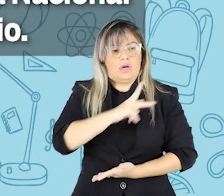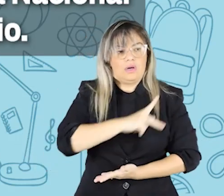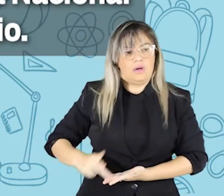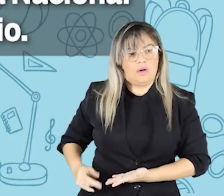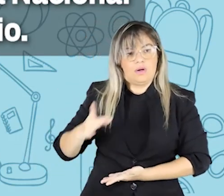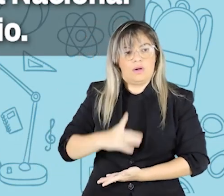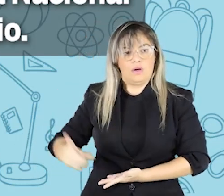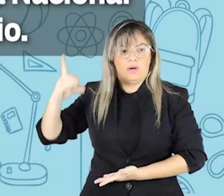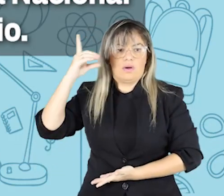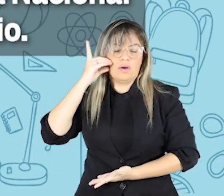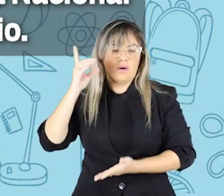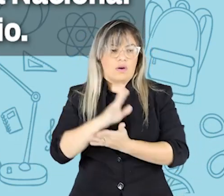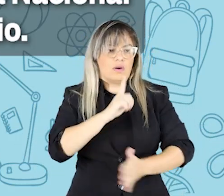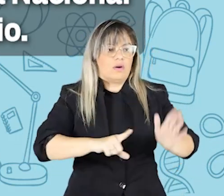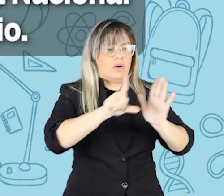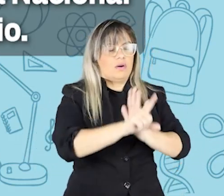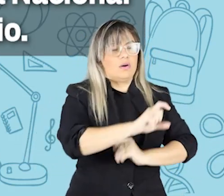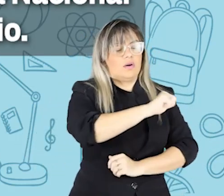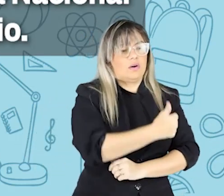Rousseff, sancionou a Lei nº